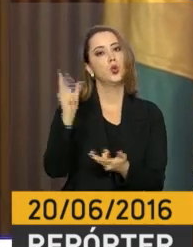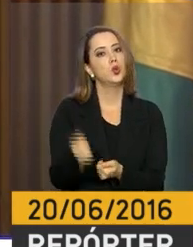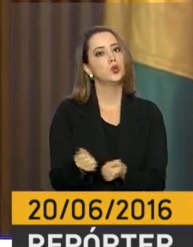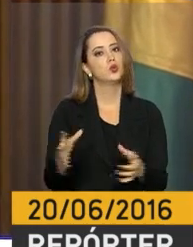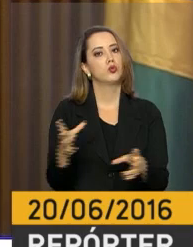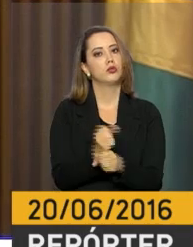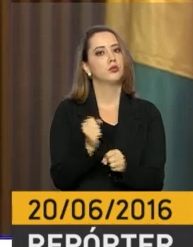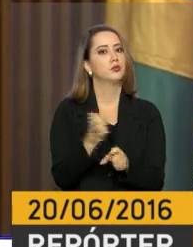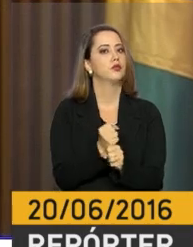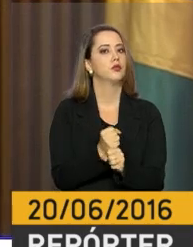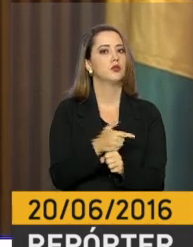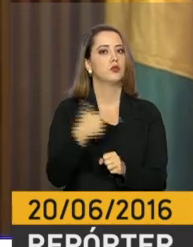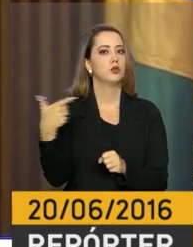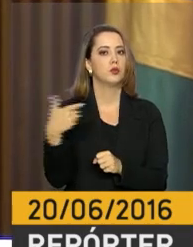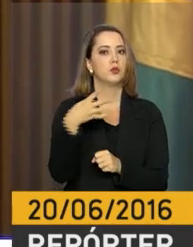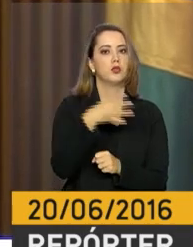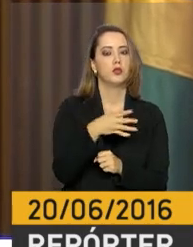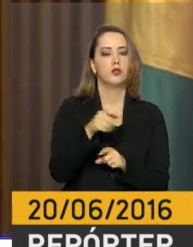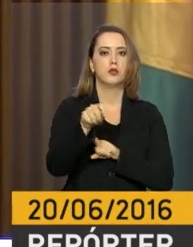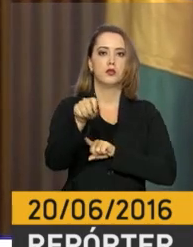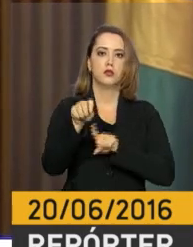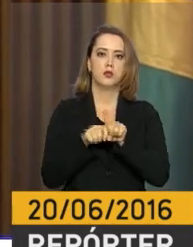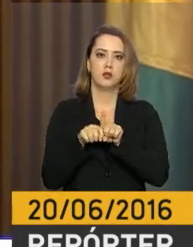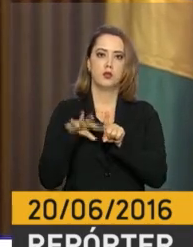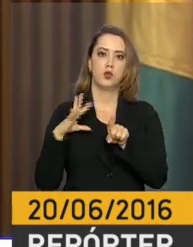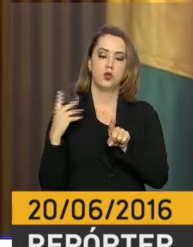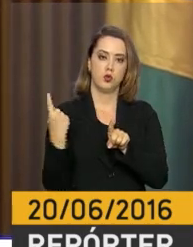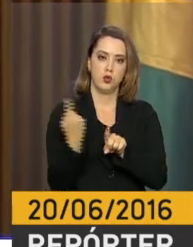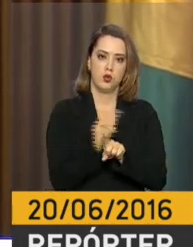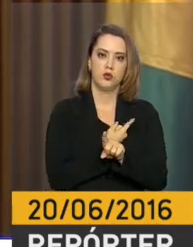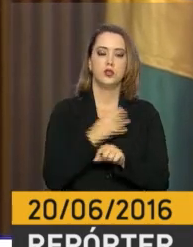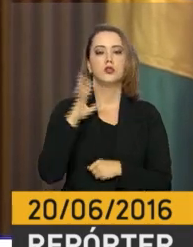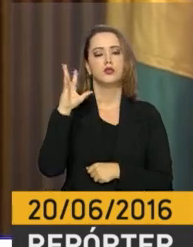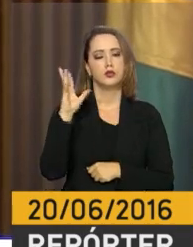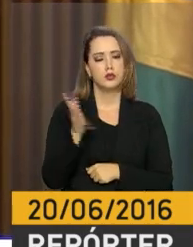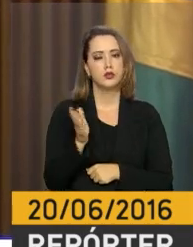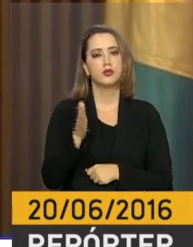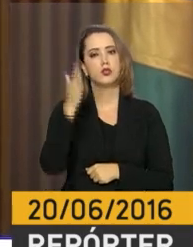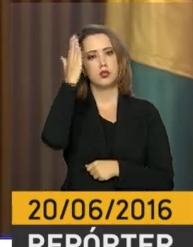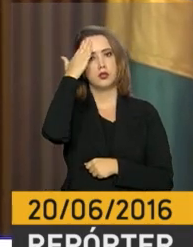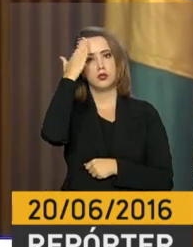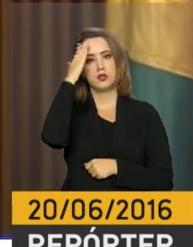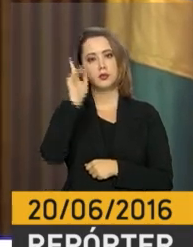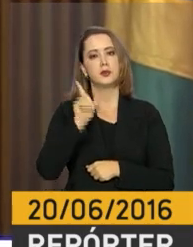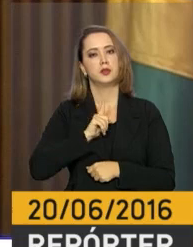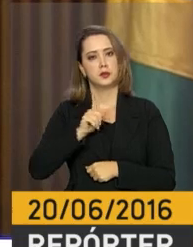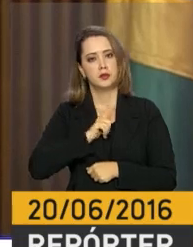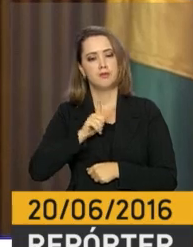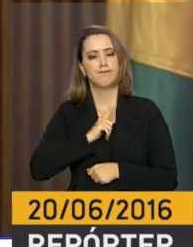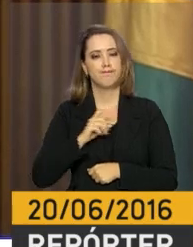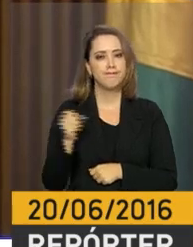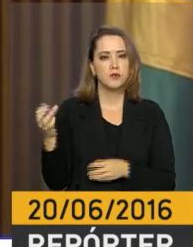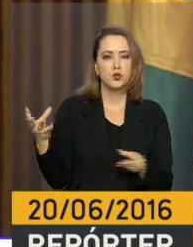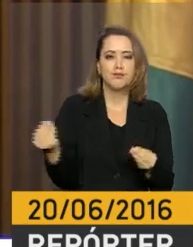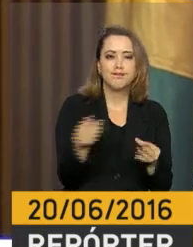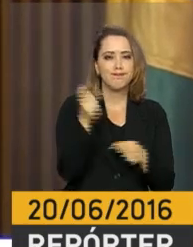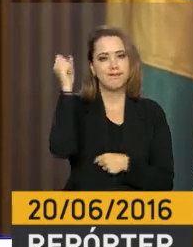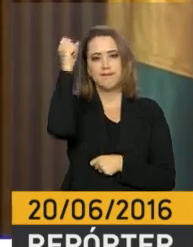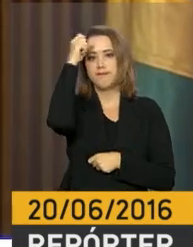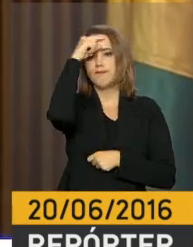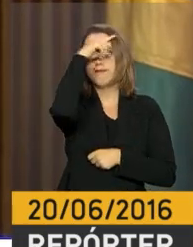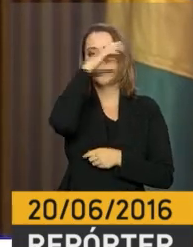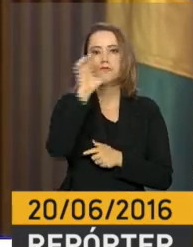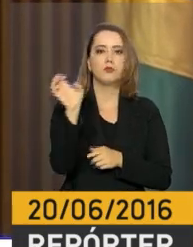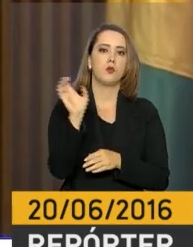eh 24 meses nós todos eh sabemos que há dificuldades extraordinárias nos